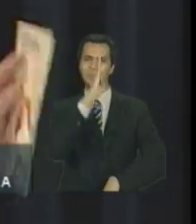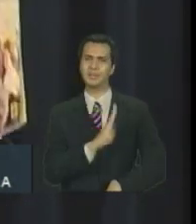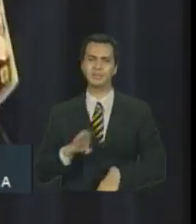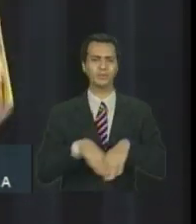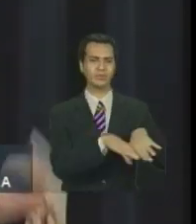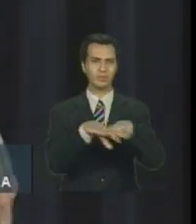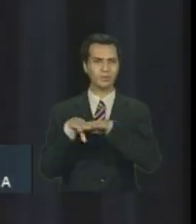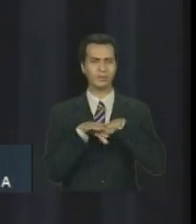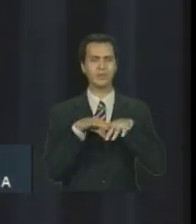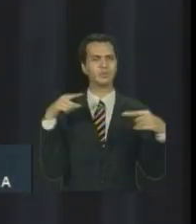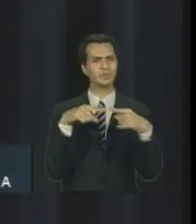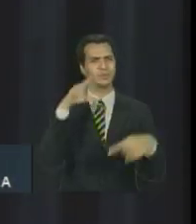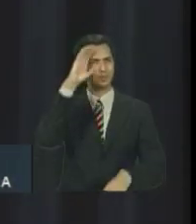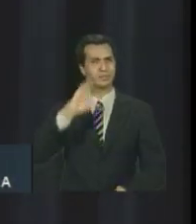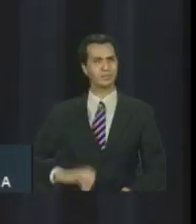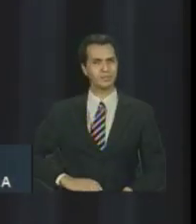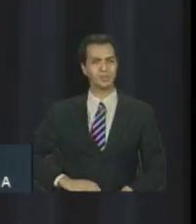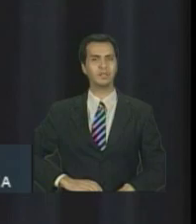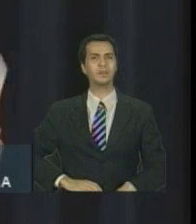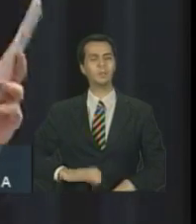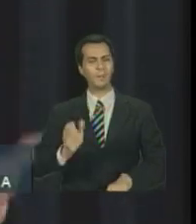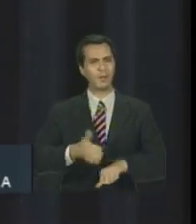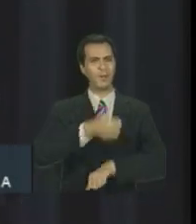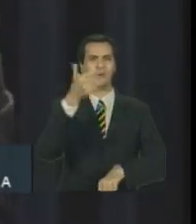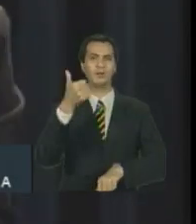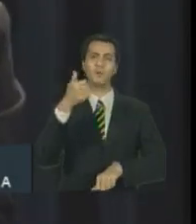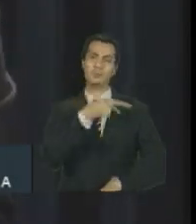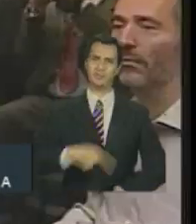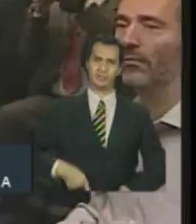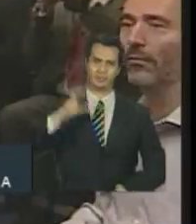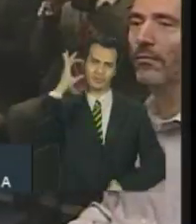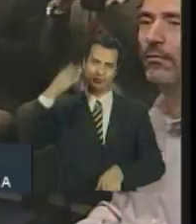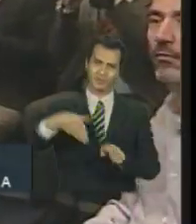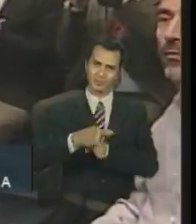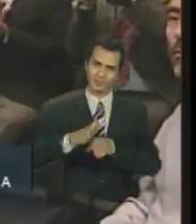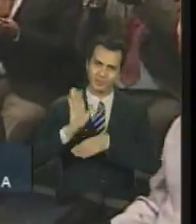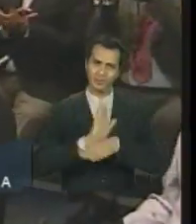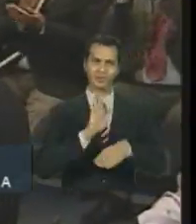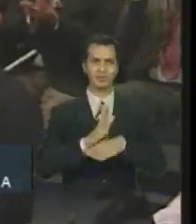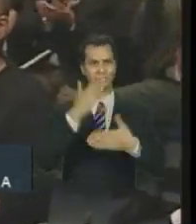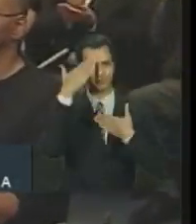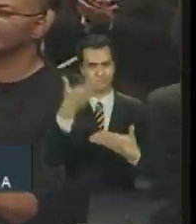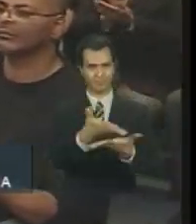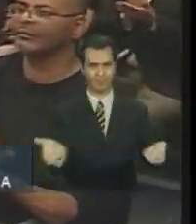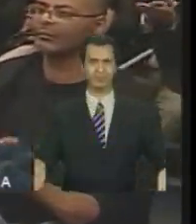melhor, orientados pela presidenta Dilma Rousseff. Muito obrigada.